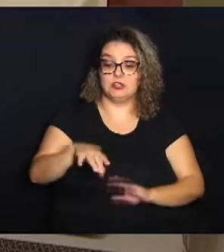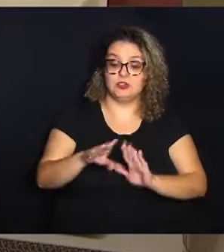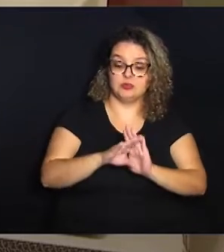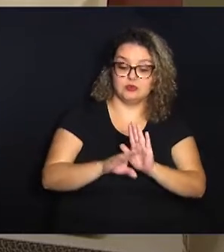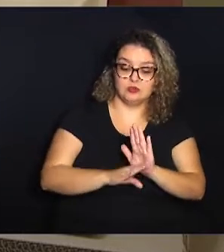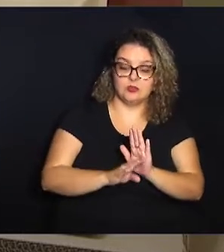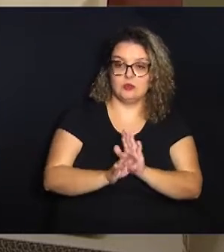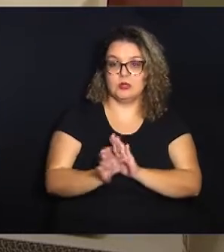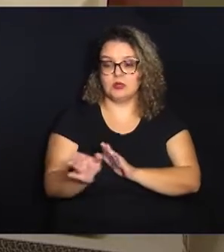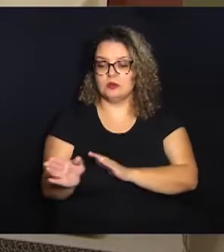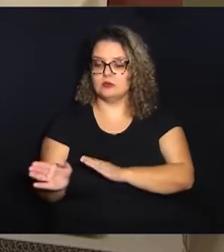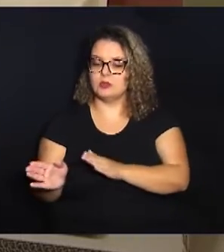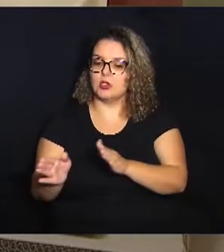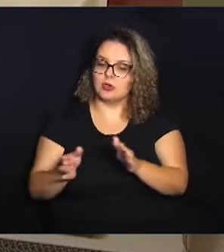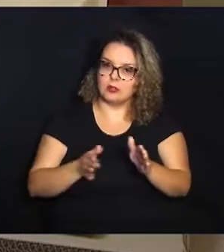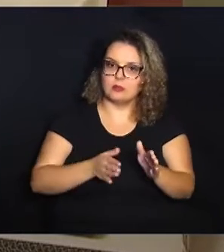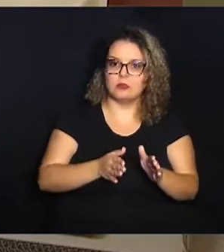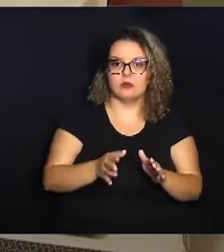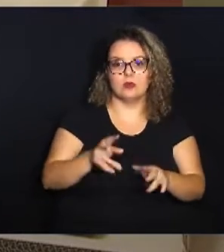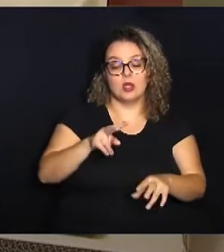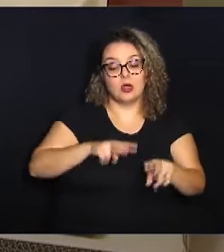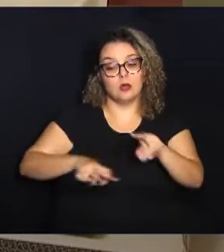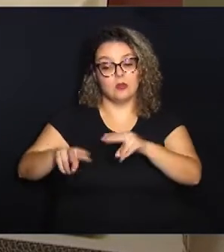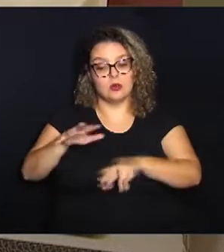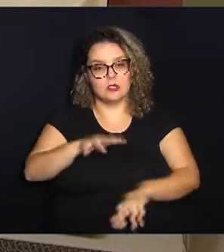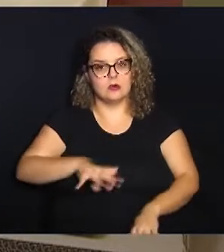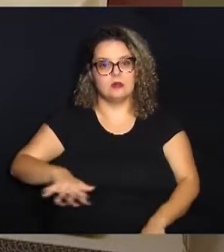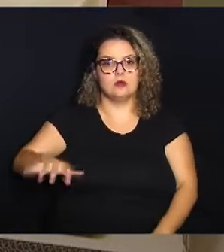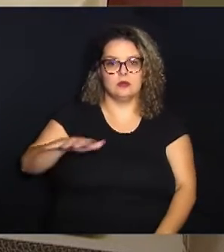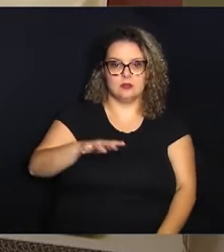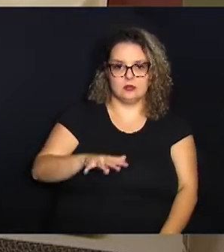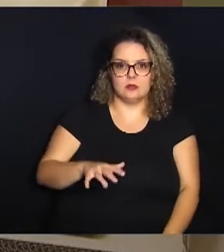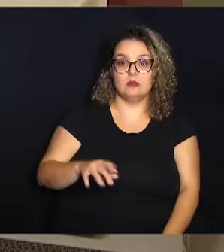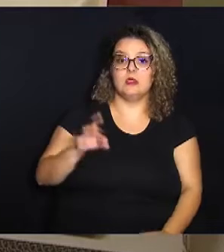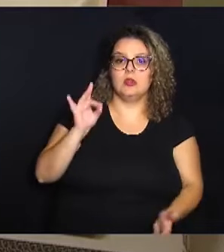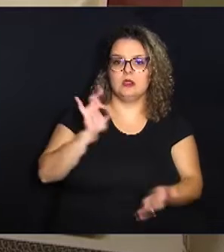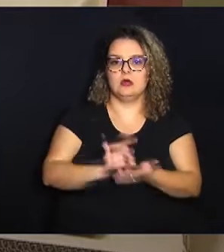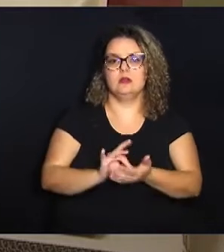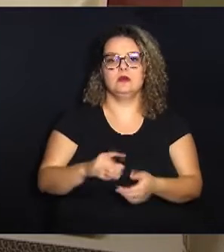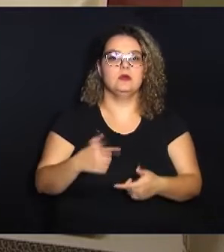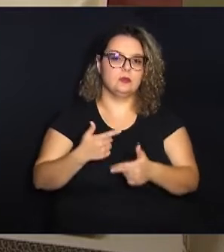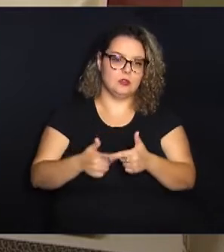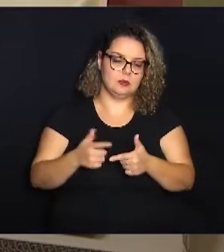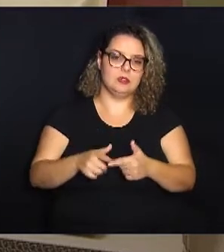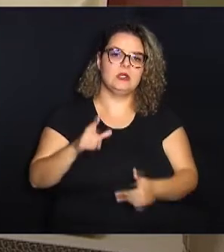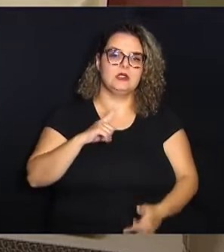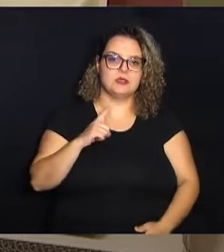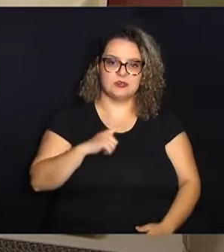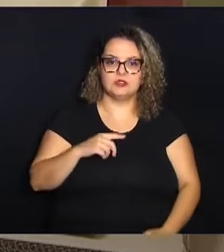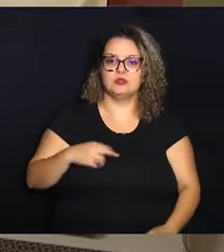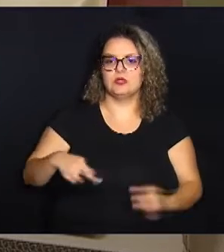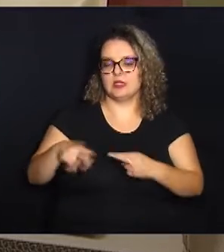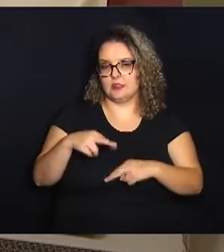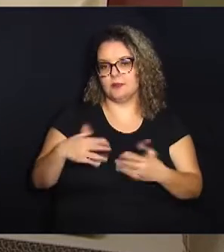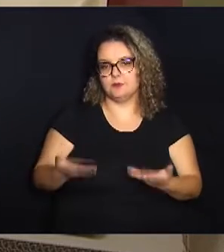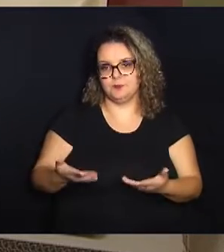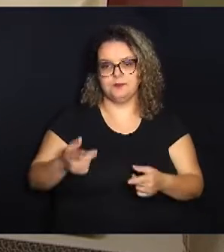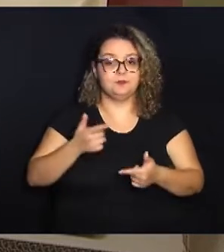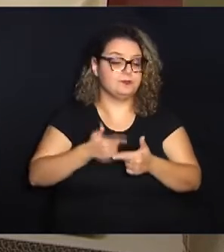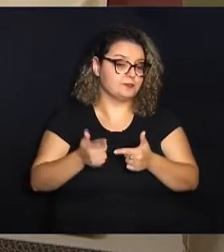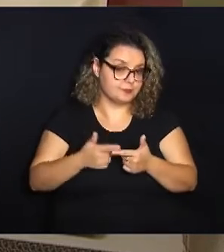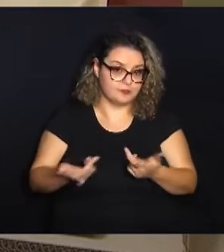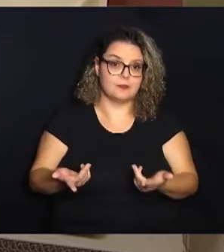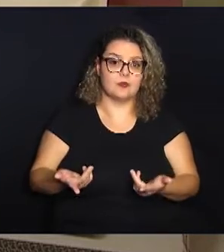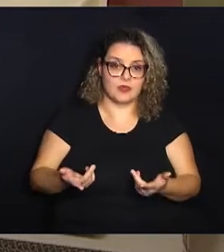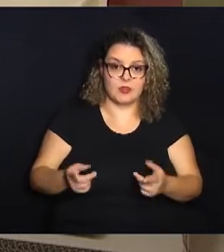nos direcionando a olhar para o mercado e olhar para a real necessidade e dor que o mercado tinha em relação às suas problemáticas,